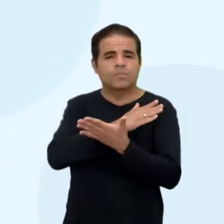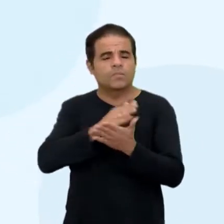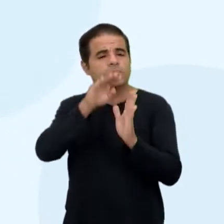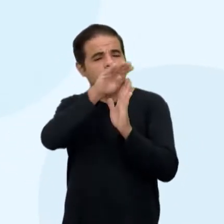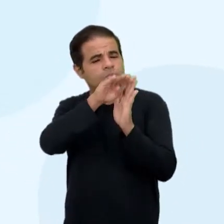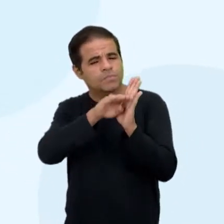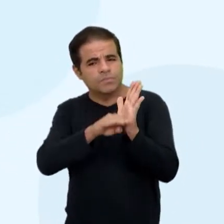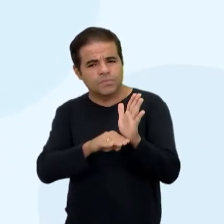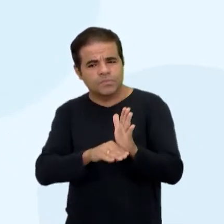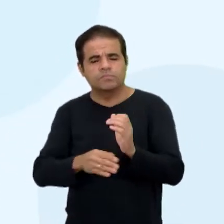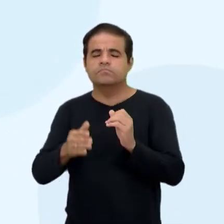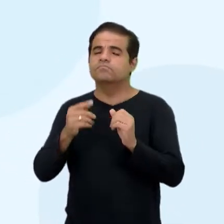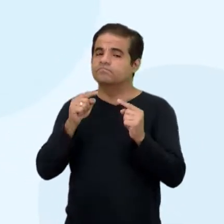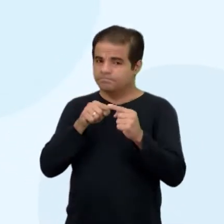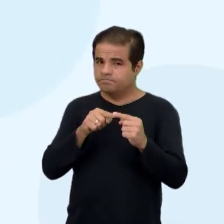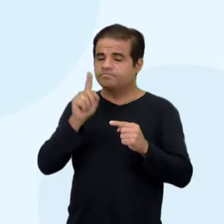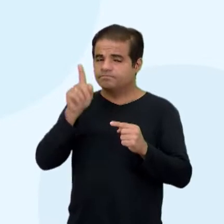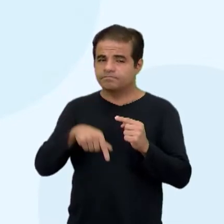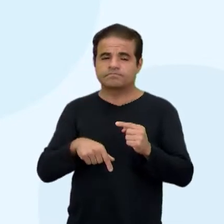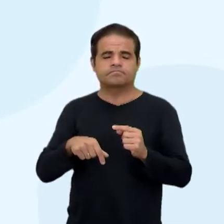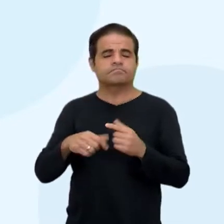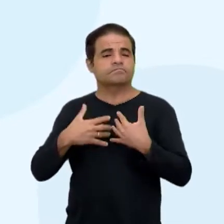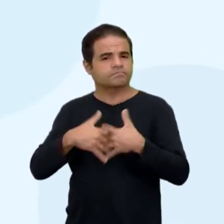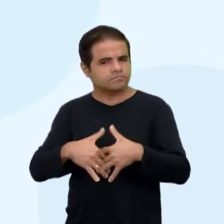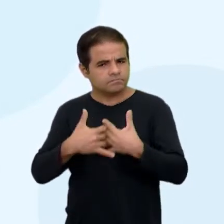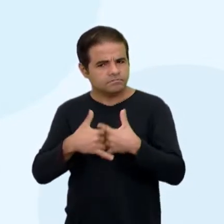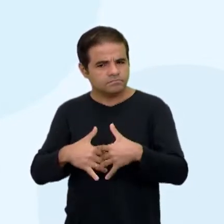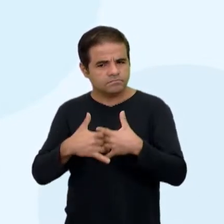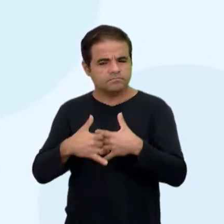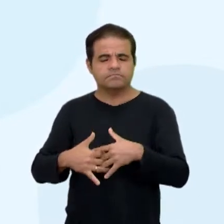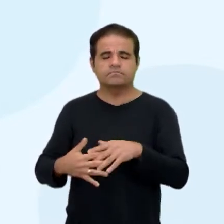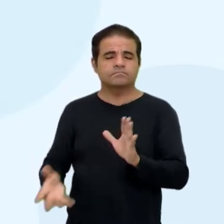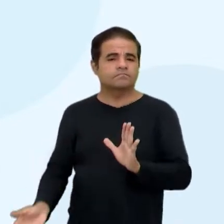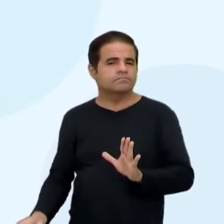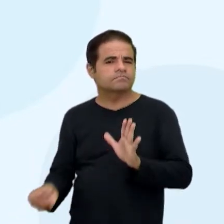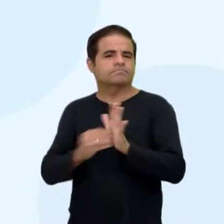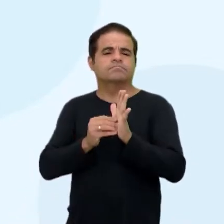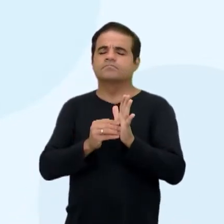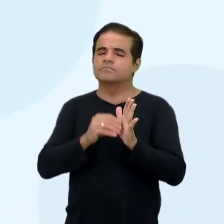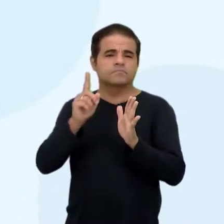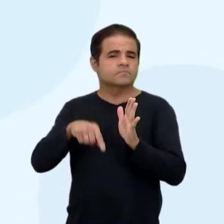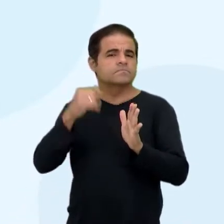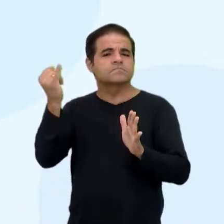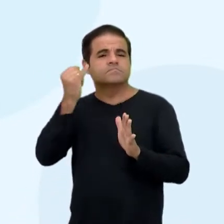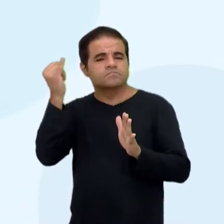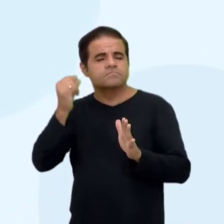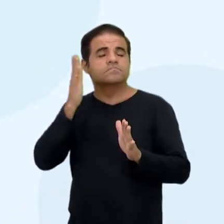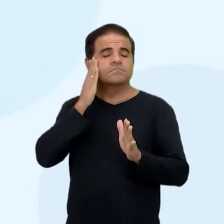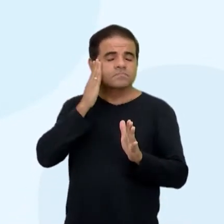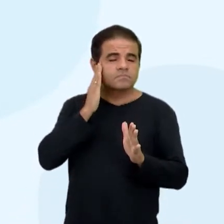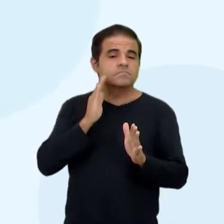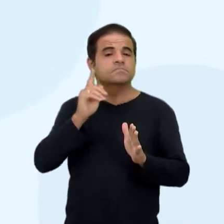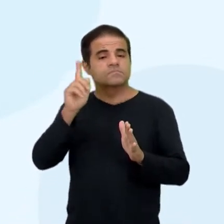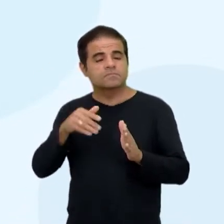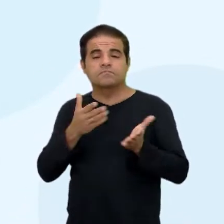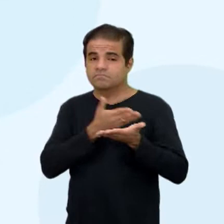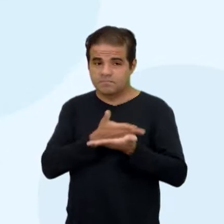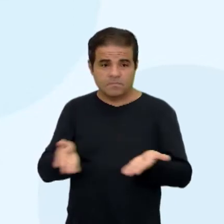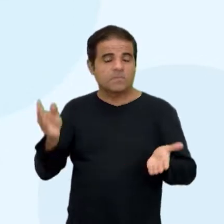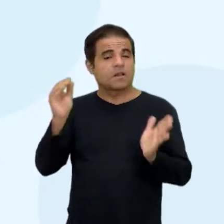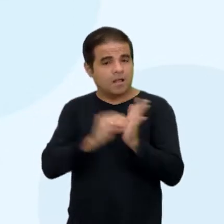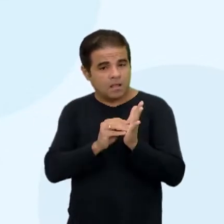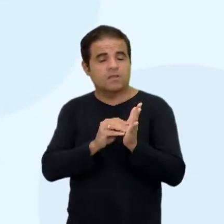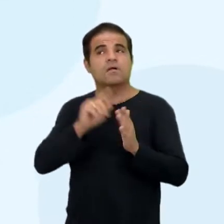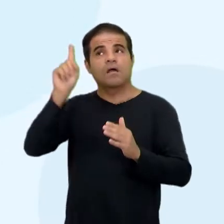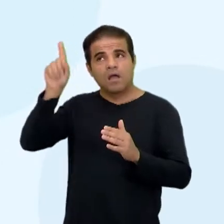princípios físicos associados a esse tipo de máquina, né? Que basicamente, ó, é importante saber disso, né? Basicamente